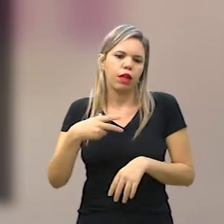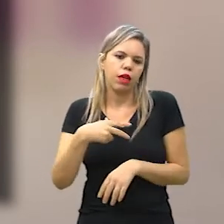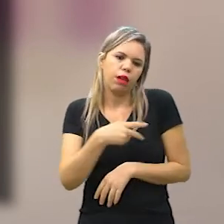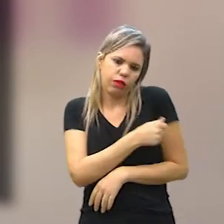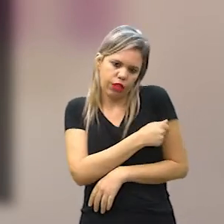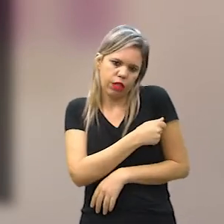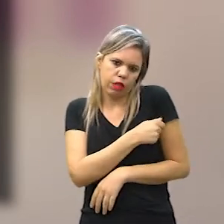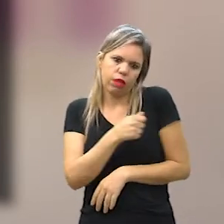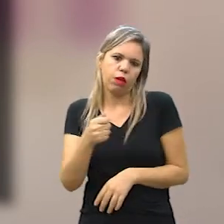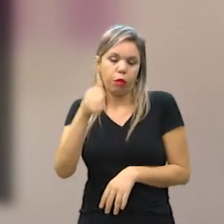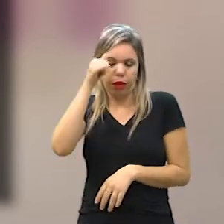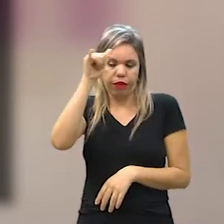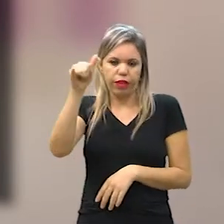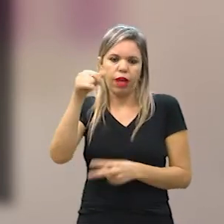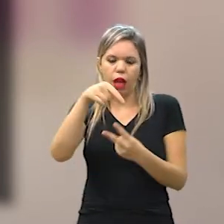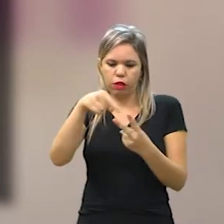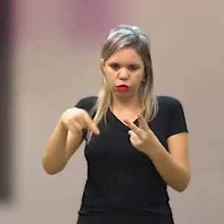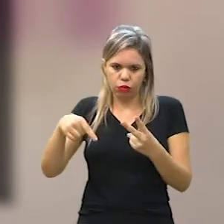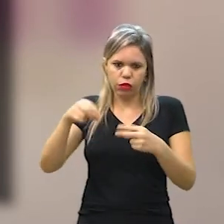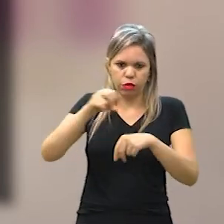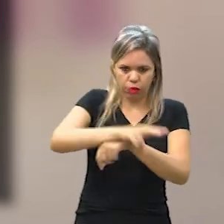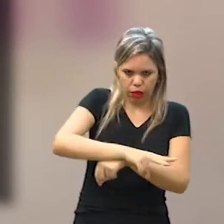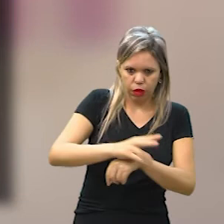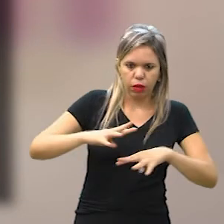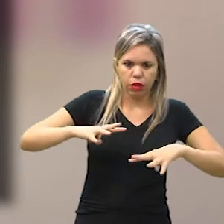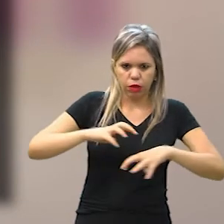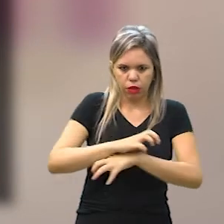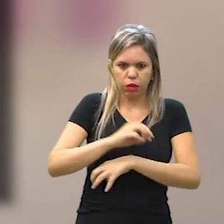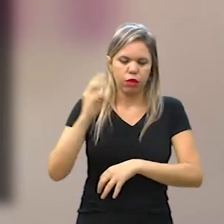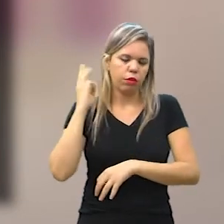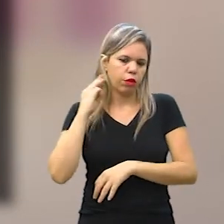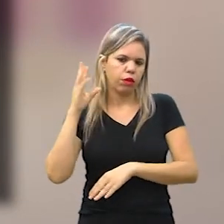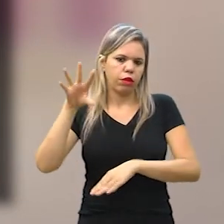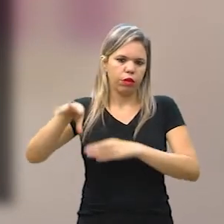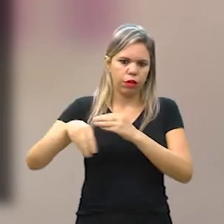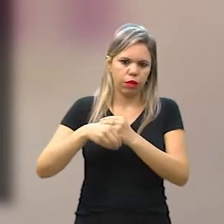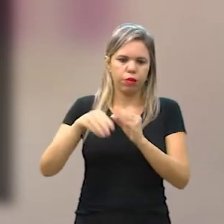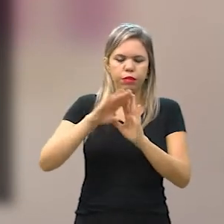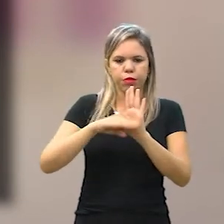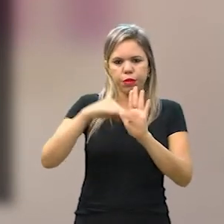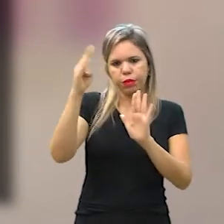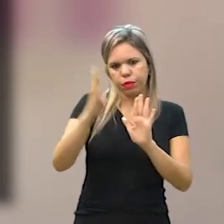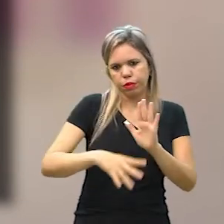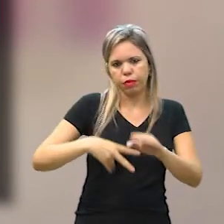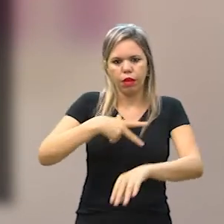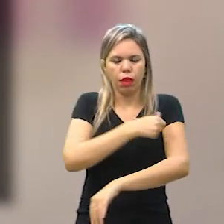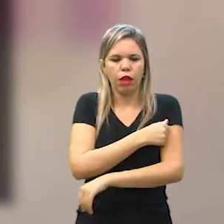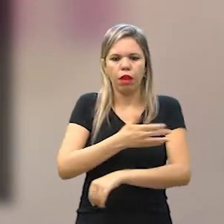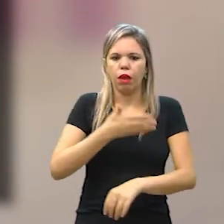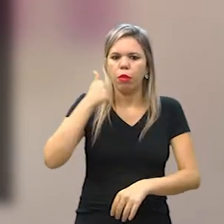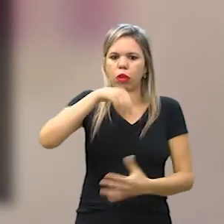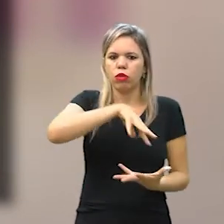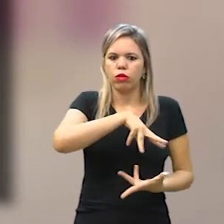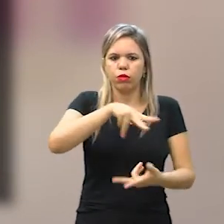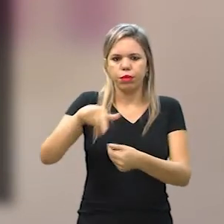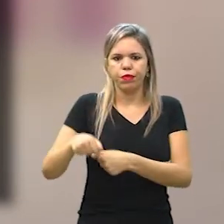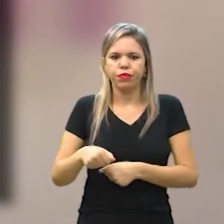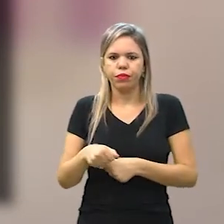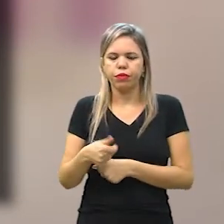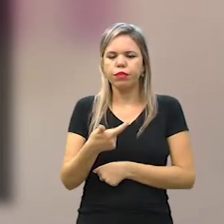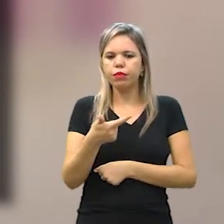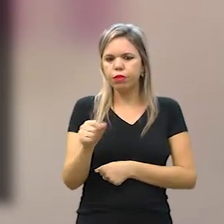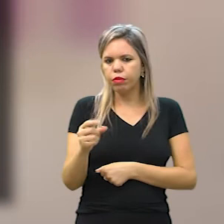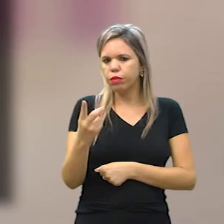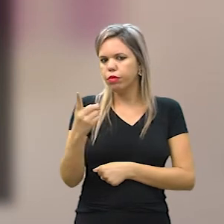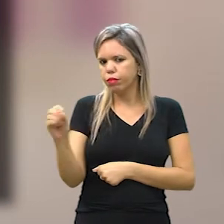meningococo quanto para pneumococo, ela foi introduzida no Programa Nacional de Imunizações, que é um dos melhores do mundo,